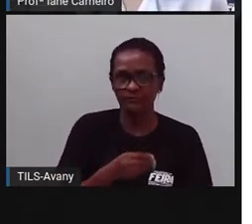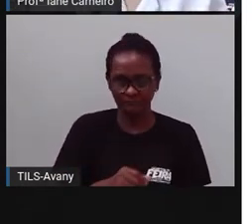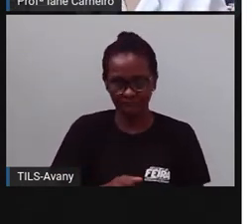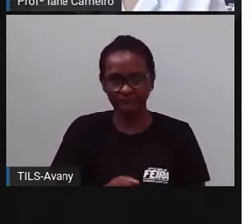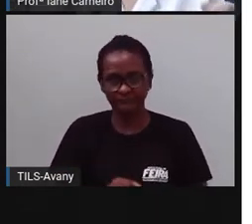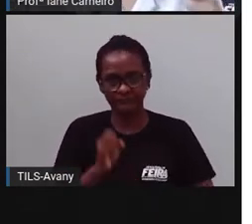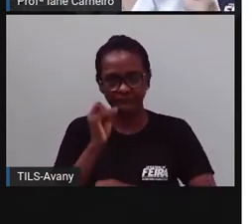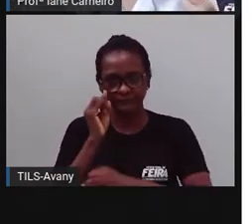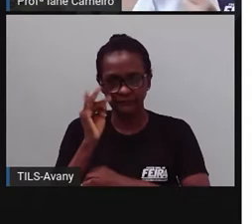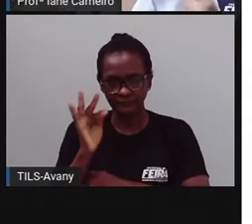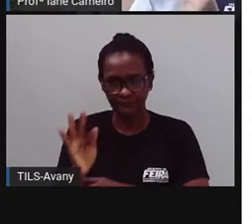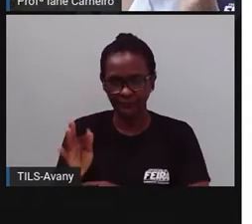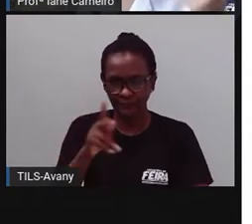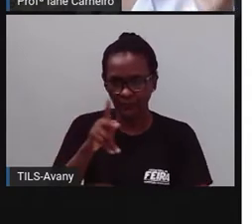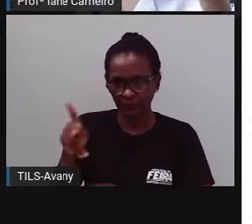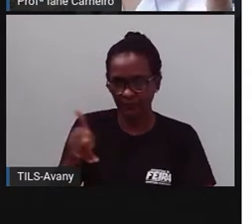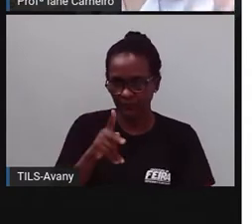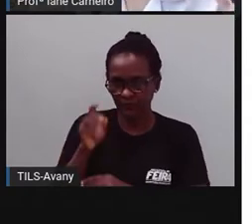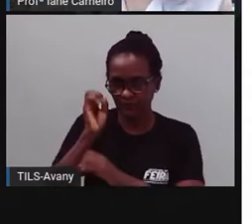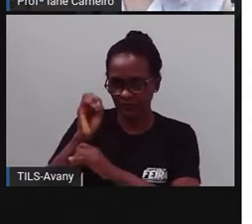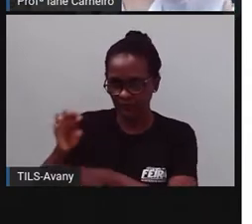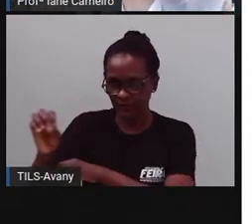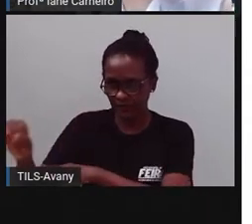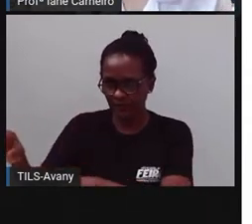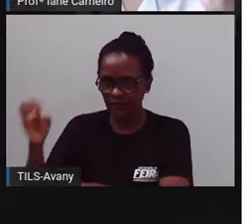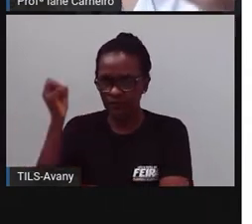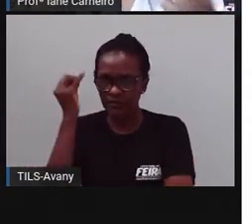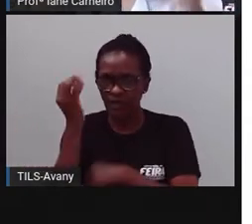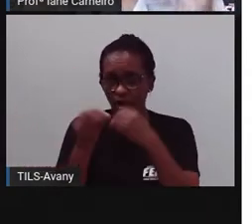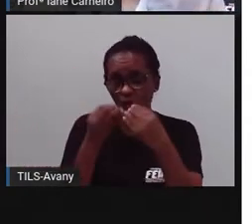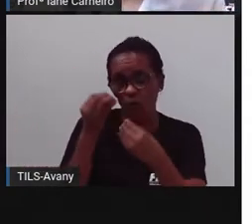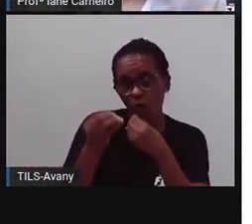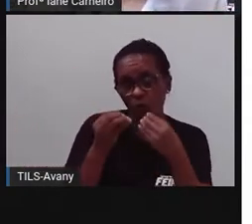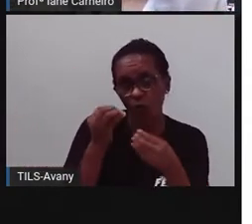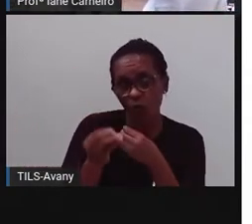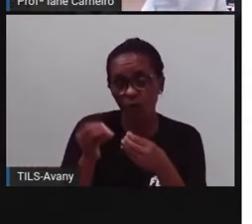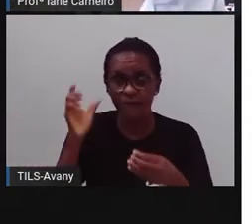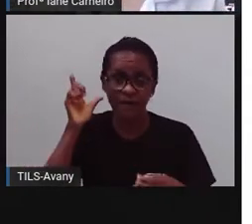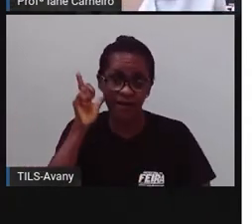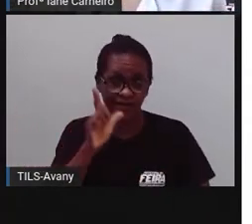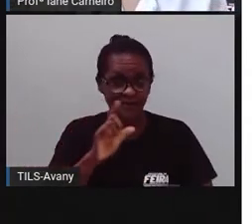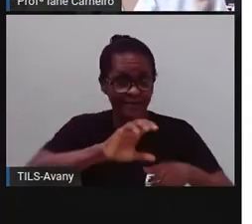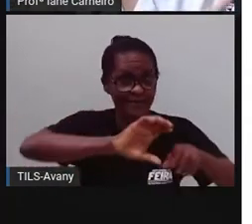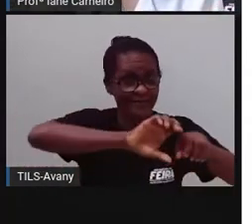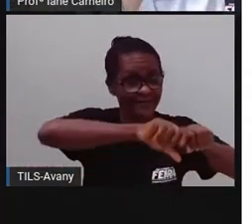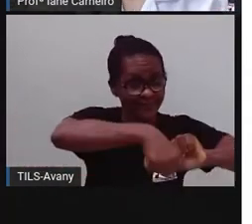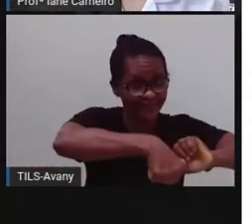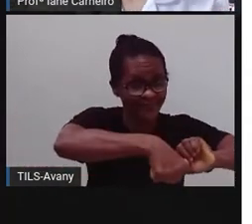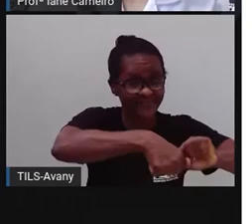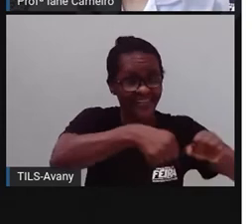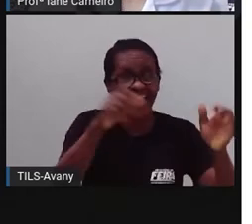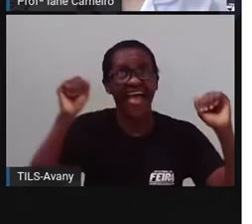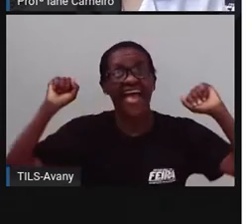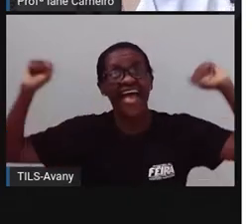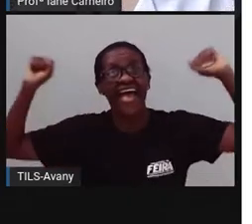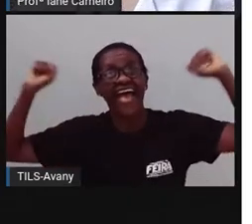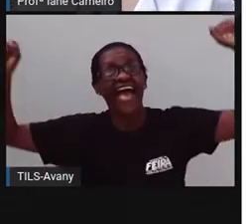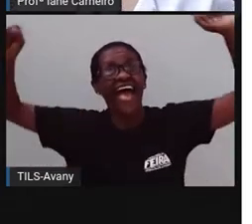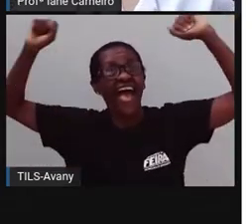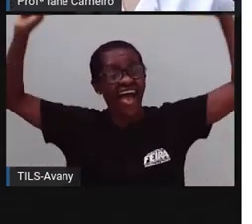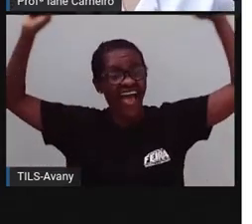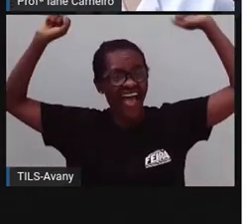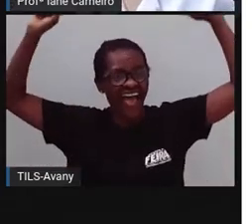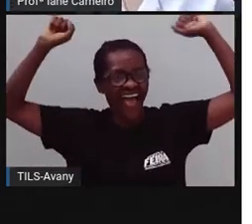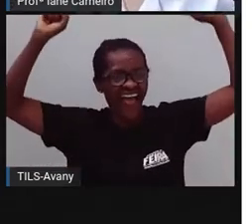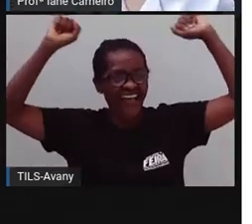pessoa que tá se formando e depois que a formatura acontece que a pessoa recebe seu diploma né a comprovação de que estudou